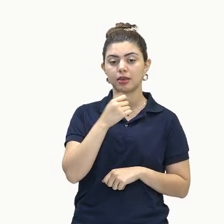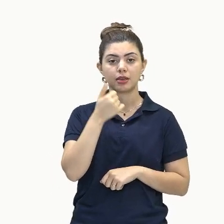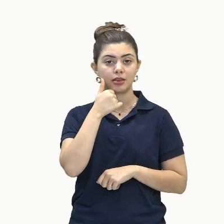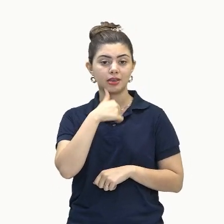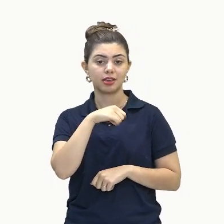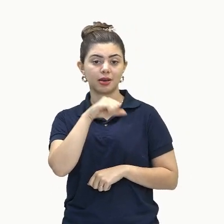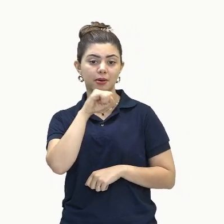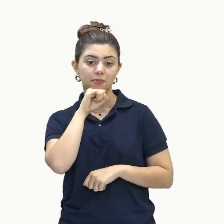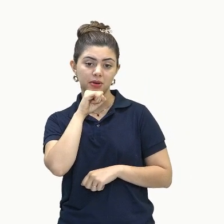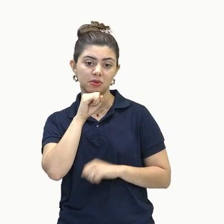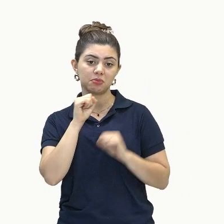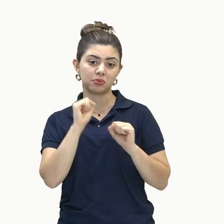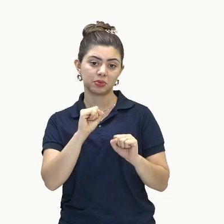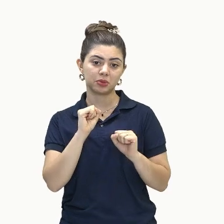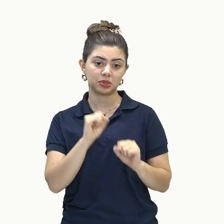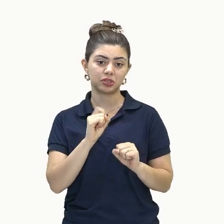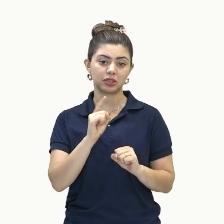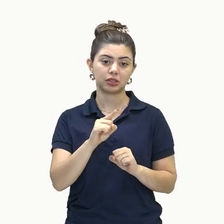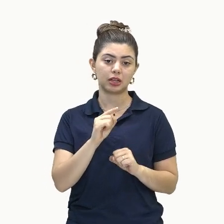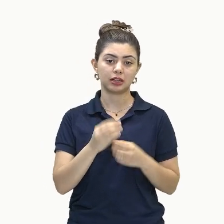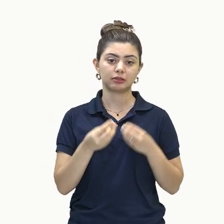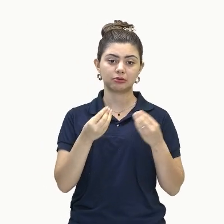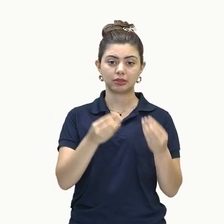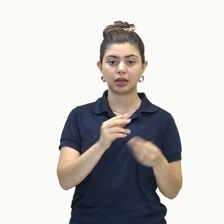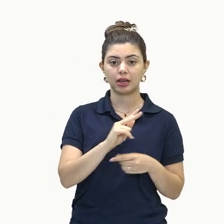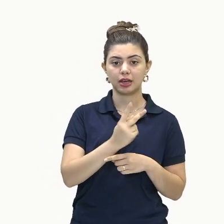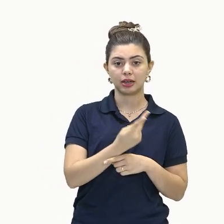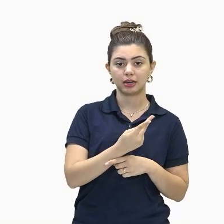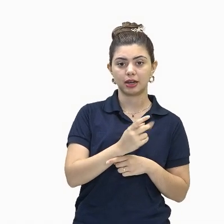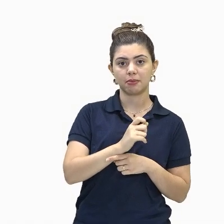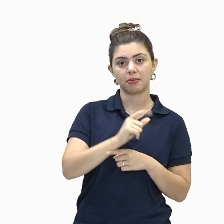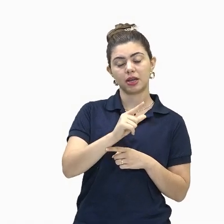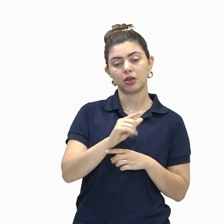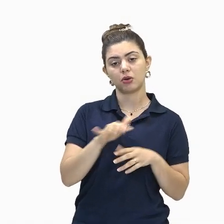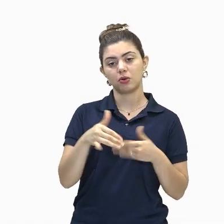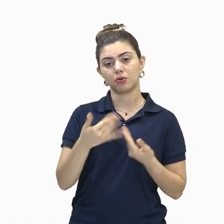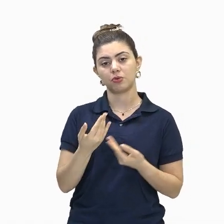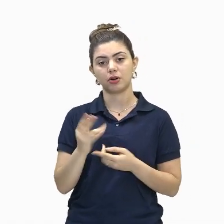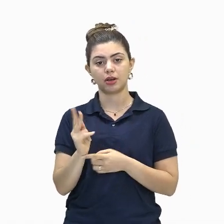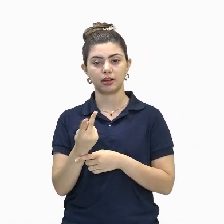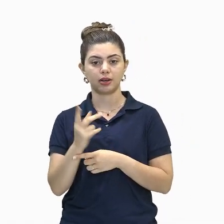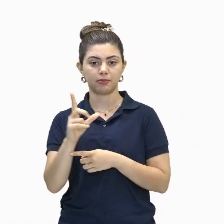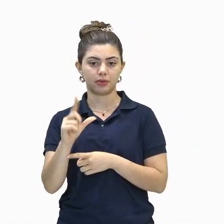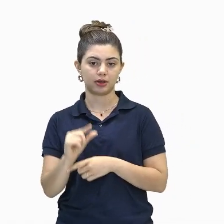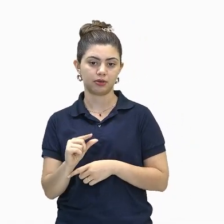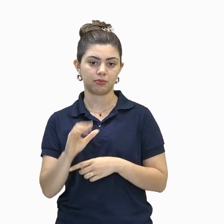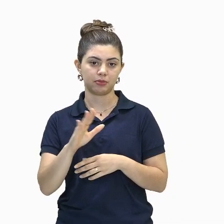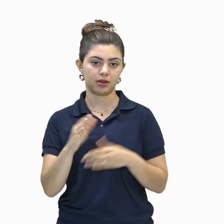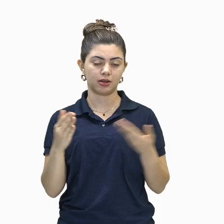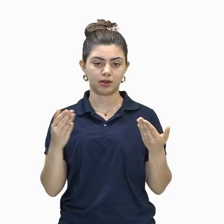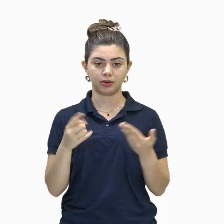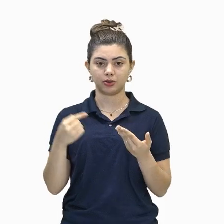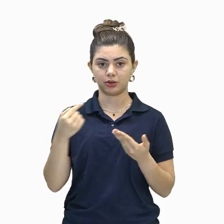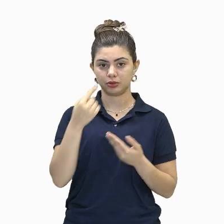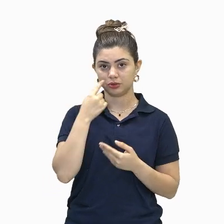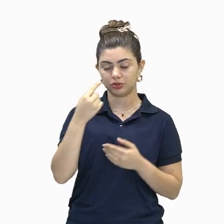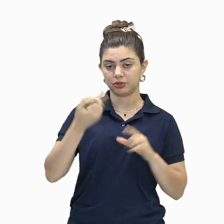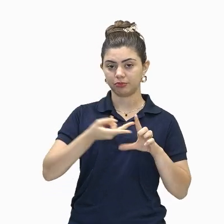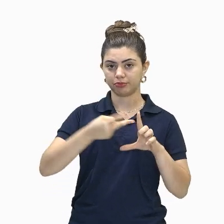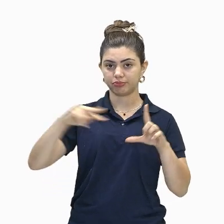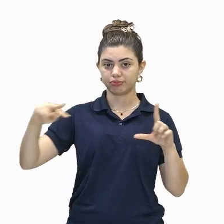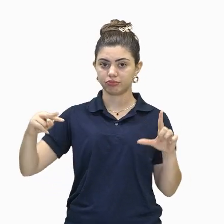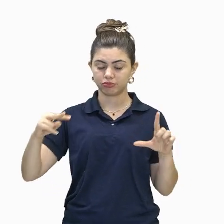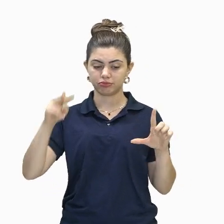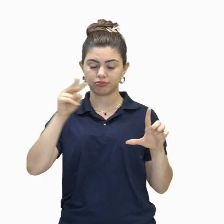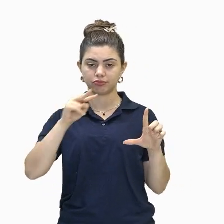a mãe poderiam ter doado um gene dominante e um gene recessivo. Então, a gente faz aí a leitura desse heredograma